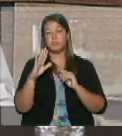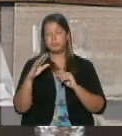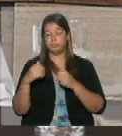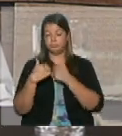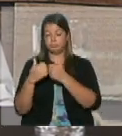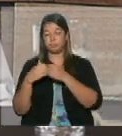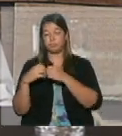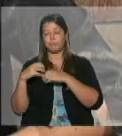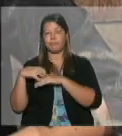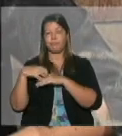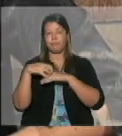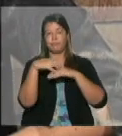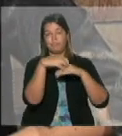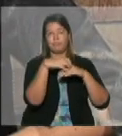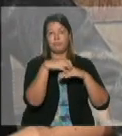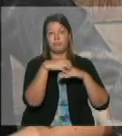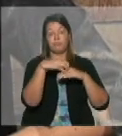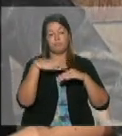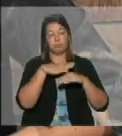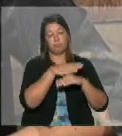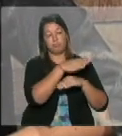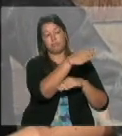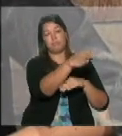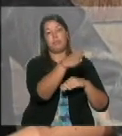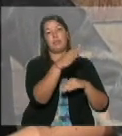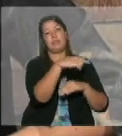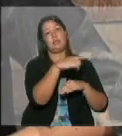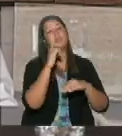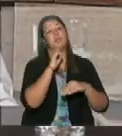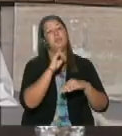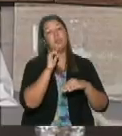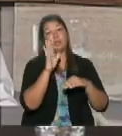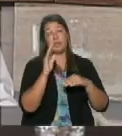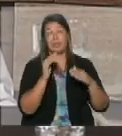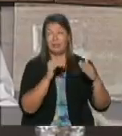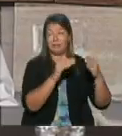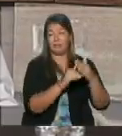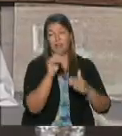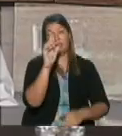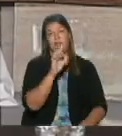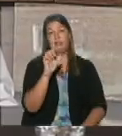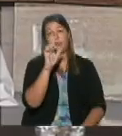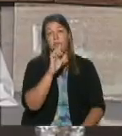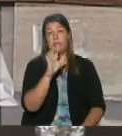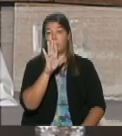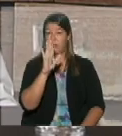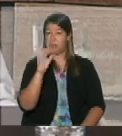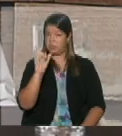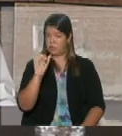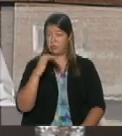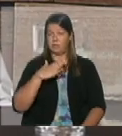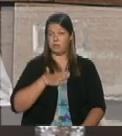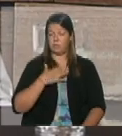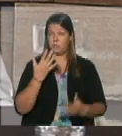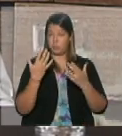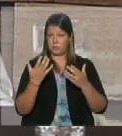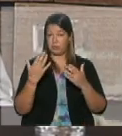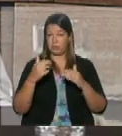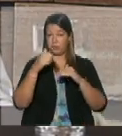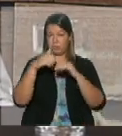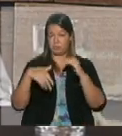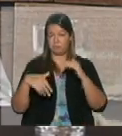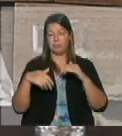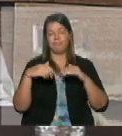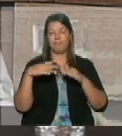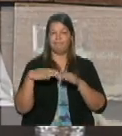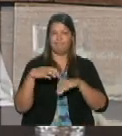pelo Flamengo. Então, eu tenho que saltar no meio do caminho. Se eu moro no Flamengo, eu tenho que saltar no Flamengo. Se eu for até o final, até